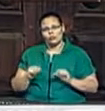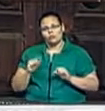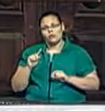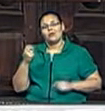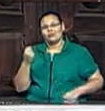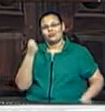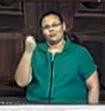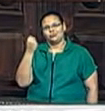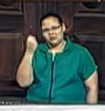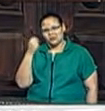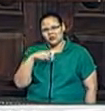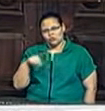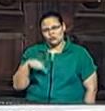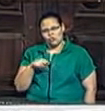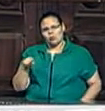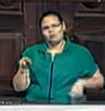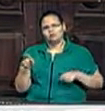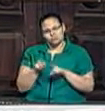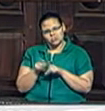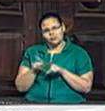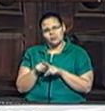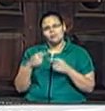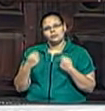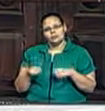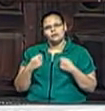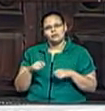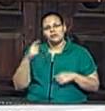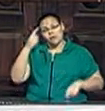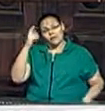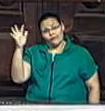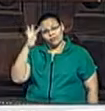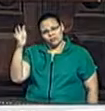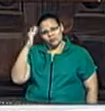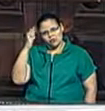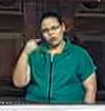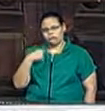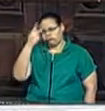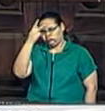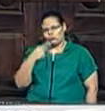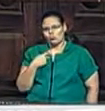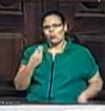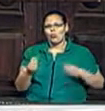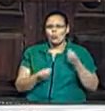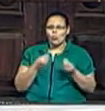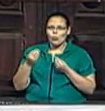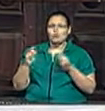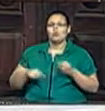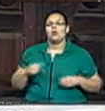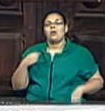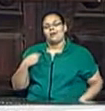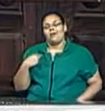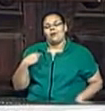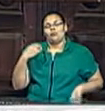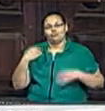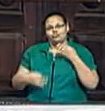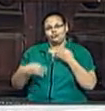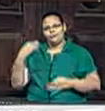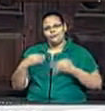poder, inclusive no nosso. Nós temos que fazer uma reflexão também da nossa parte, assim como o Poder Judiciário e o Poder